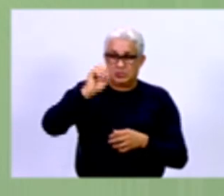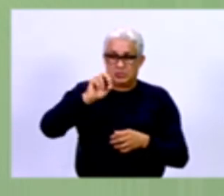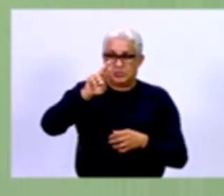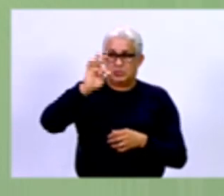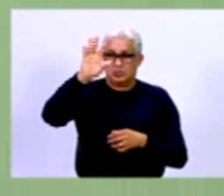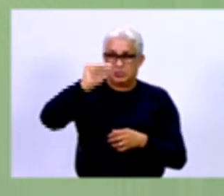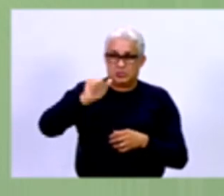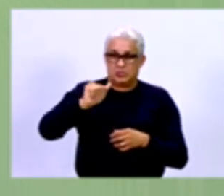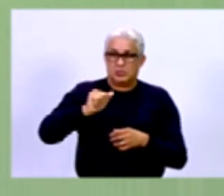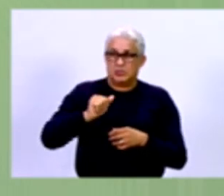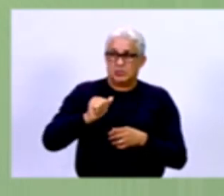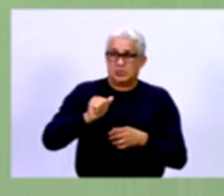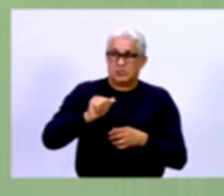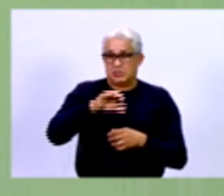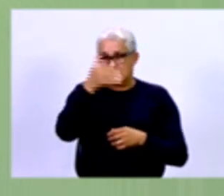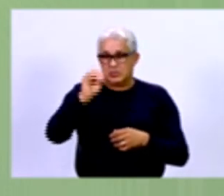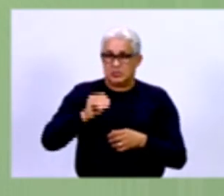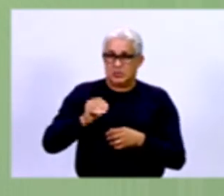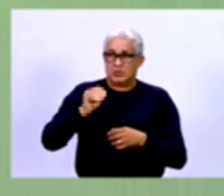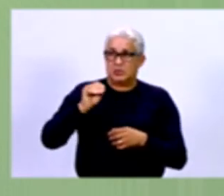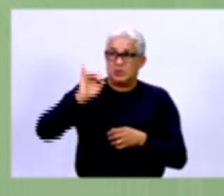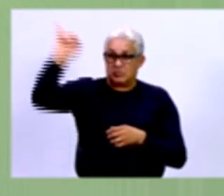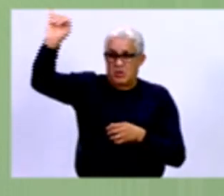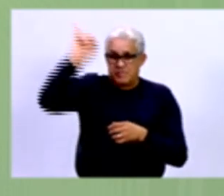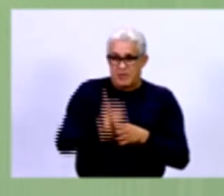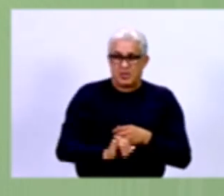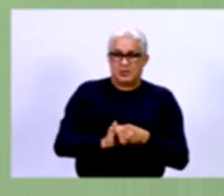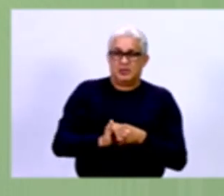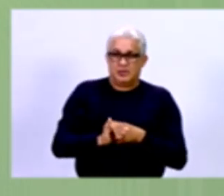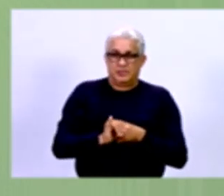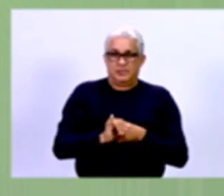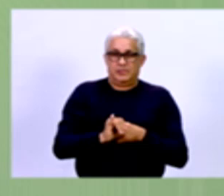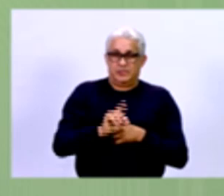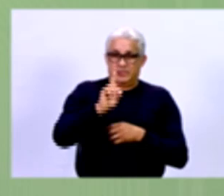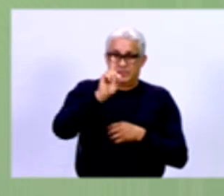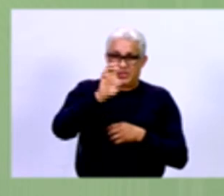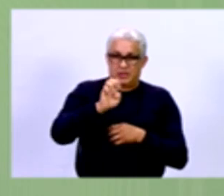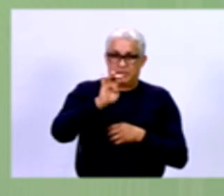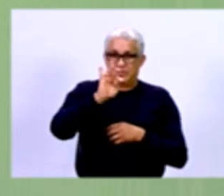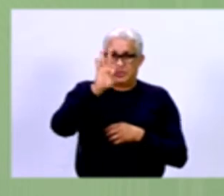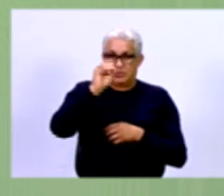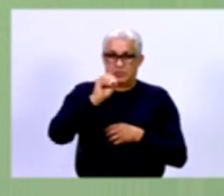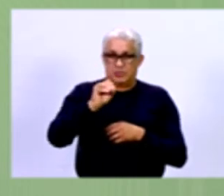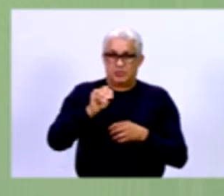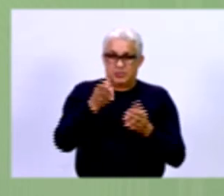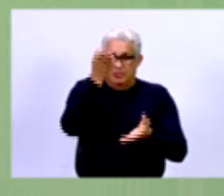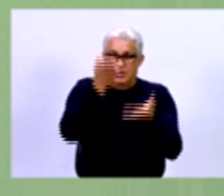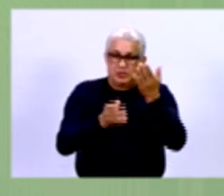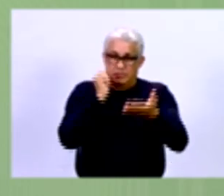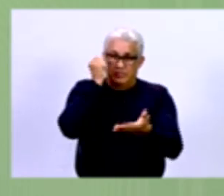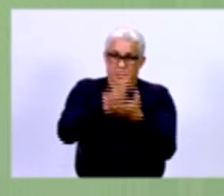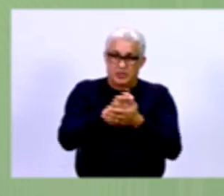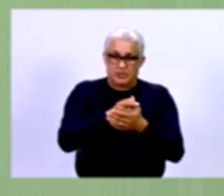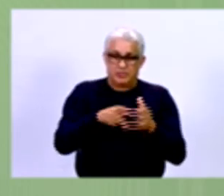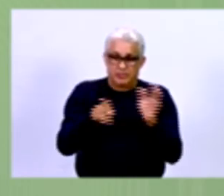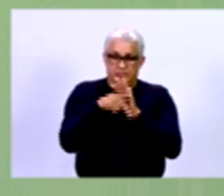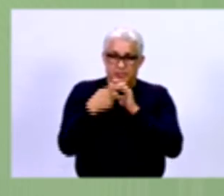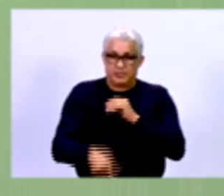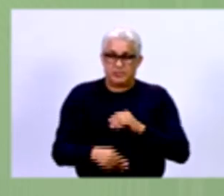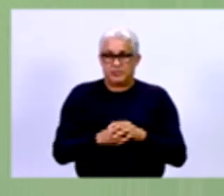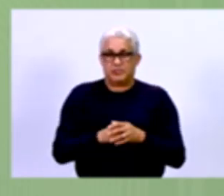uma obrigação e é lançado a débito de um balanço de pagamento. Ok?